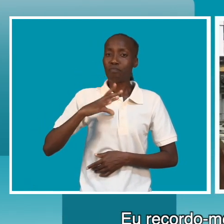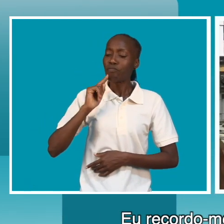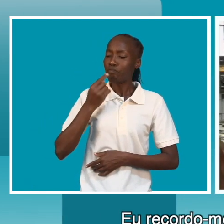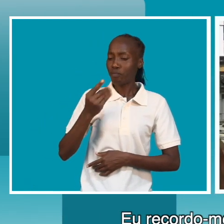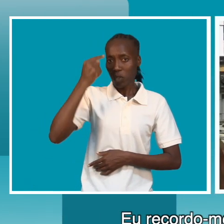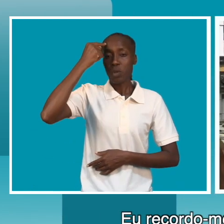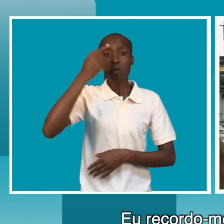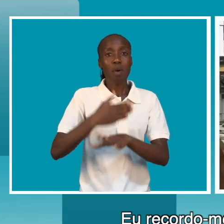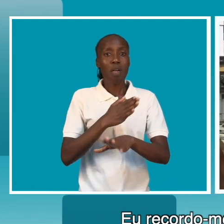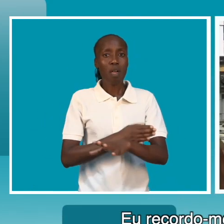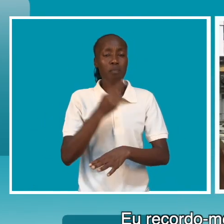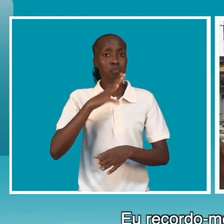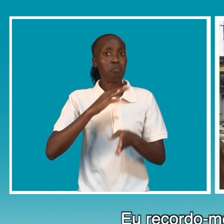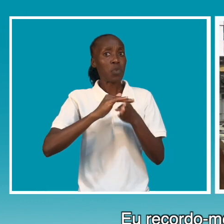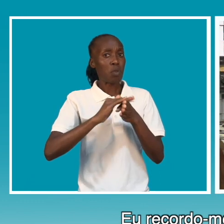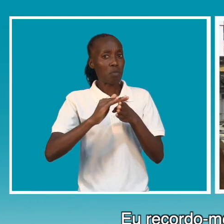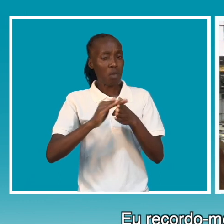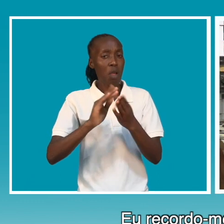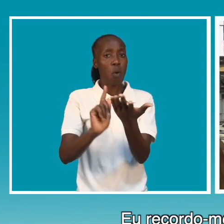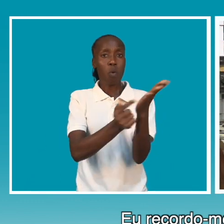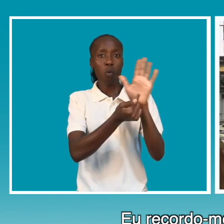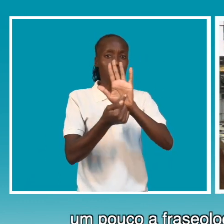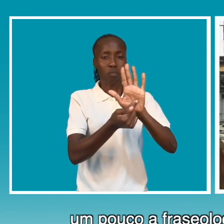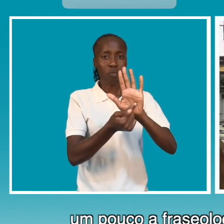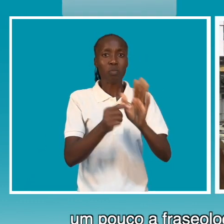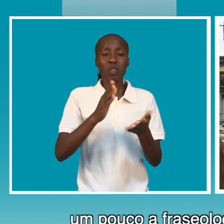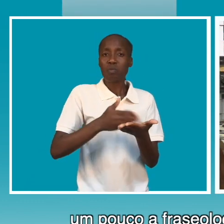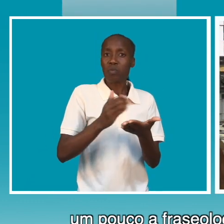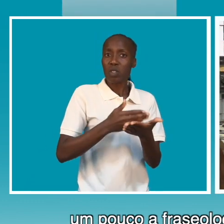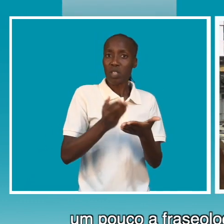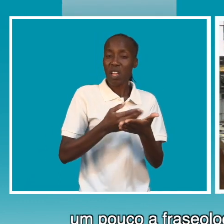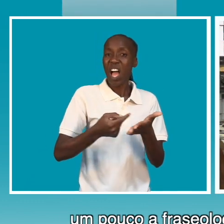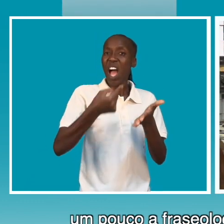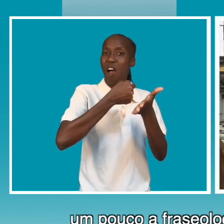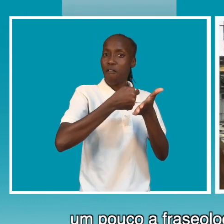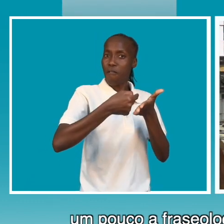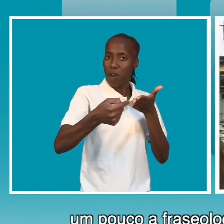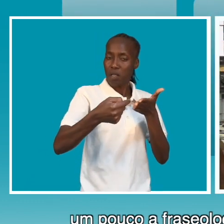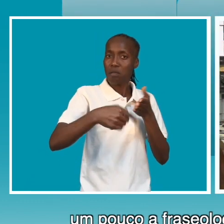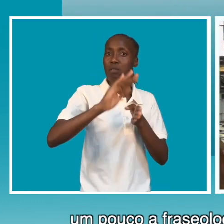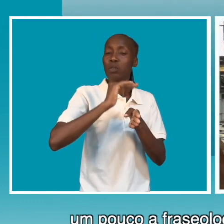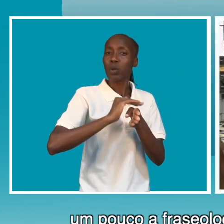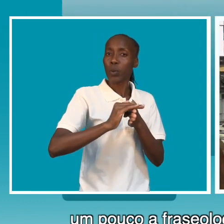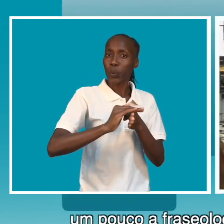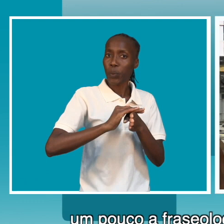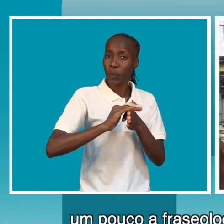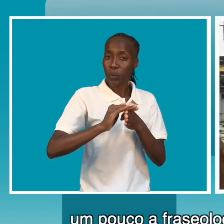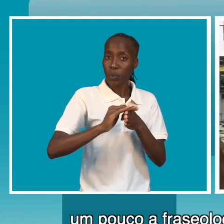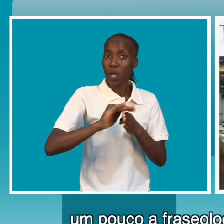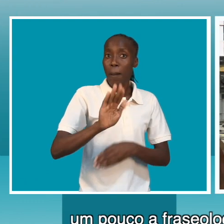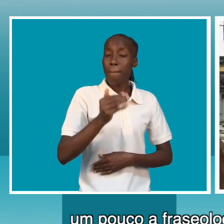fiquei bastante admirado que tivessem utilizado um relato para demonstrar um pouco a fraseologia que se utiliza numa